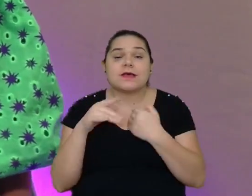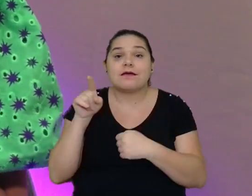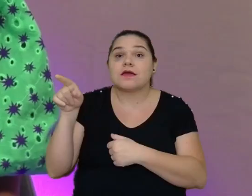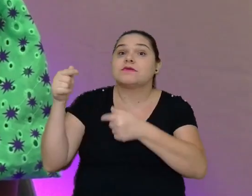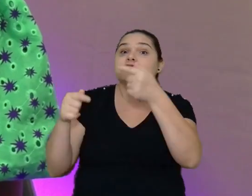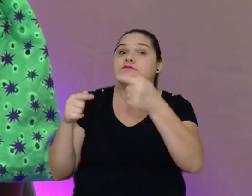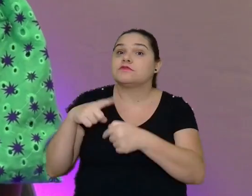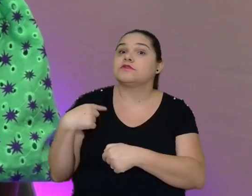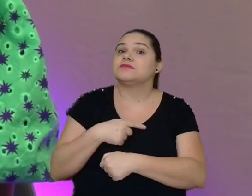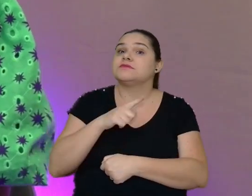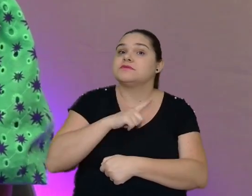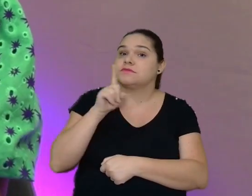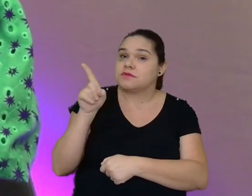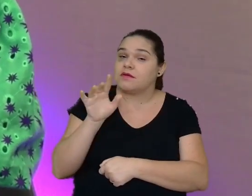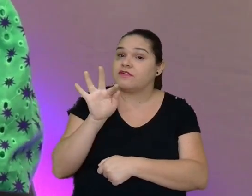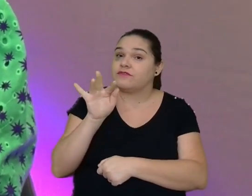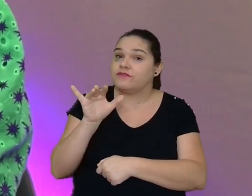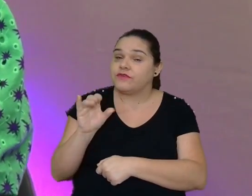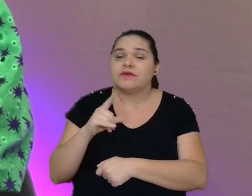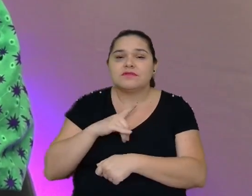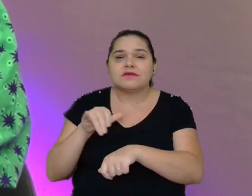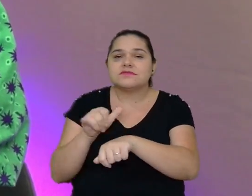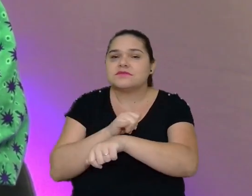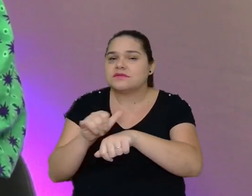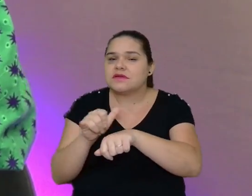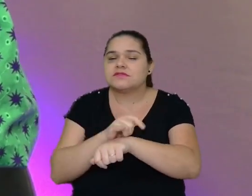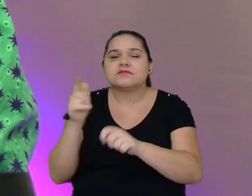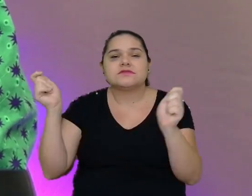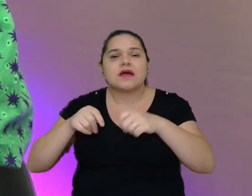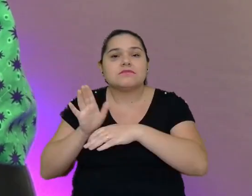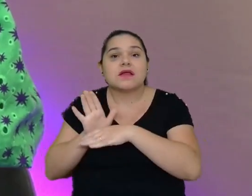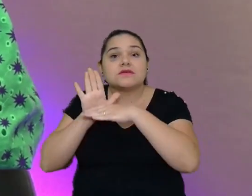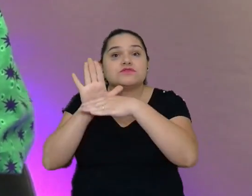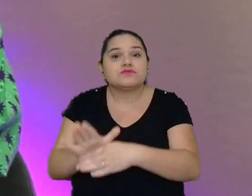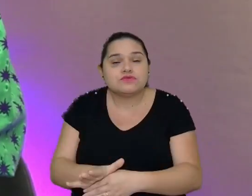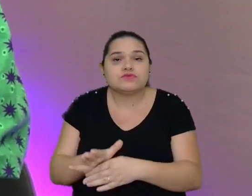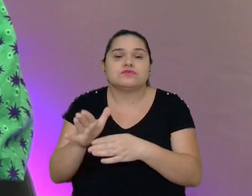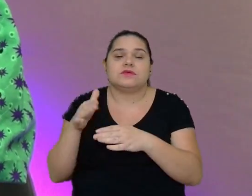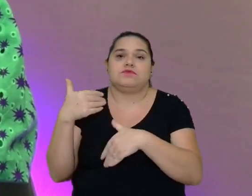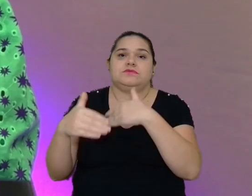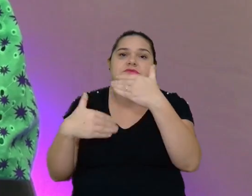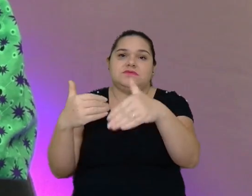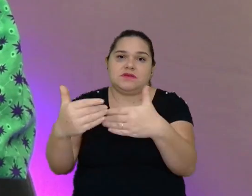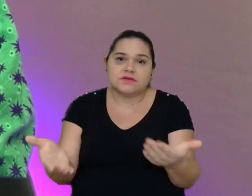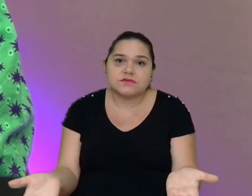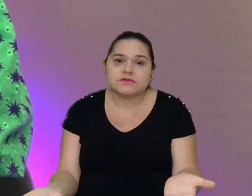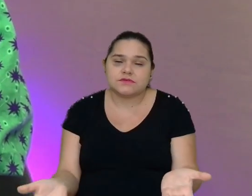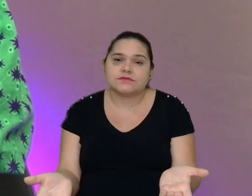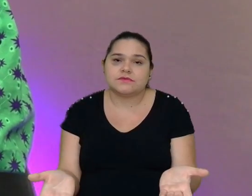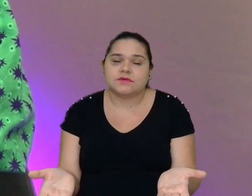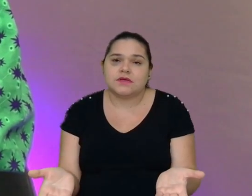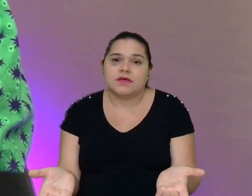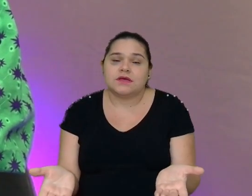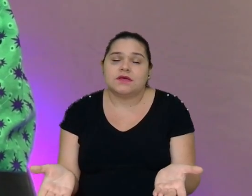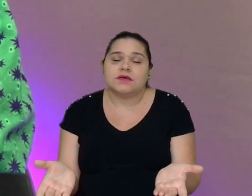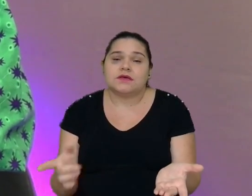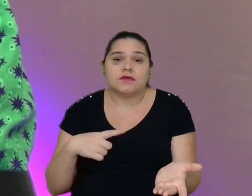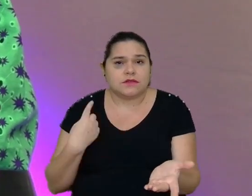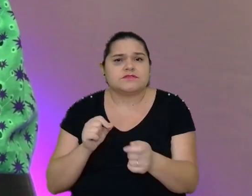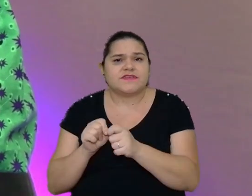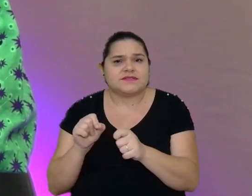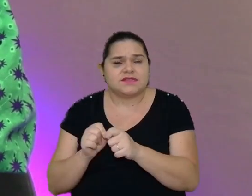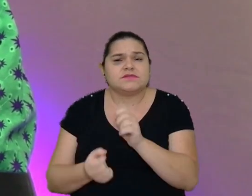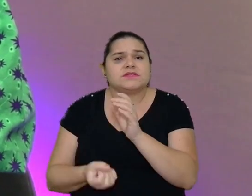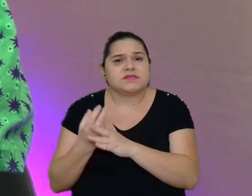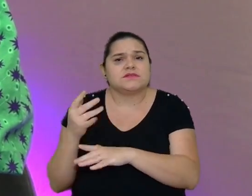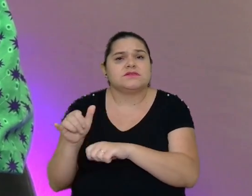tem ferramentas que podem, inclusive, facilitar nesse processo, que a gente desenvolve. Então, como a gente